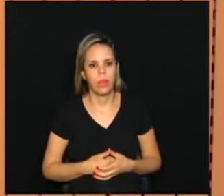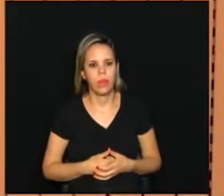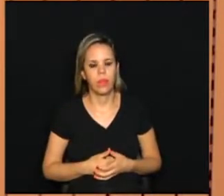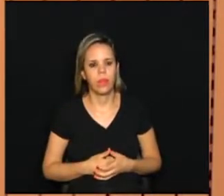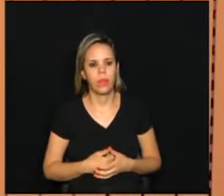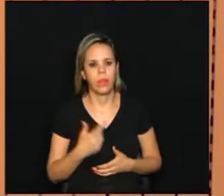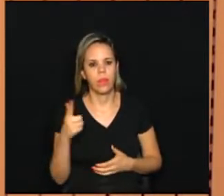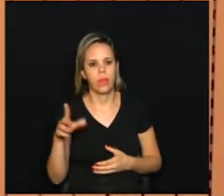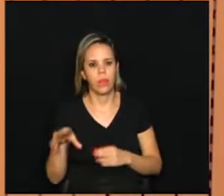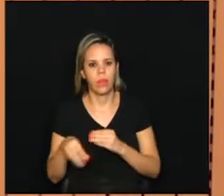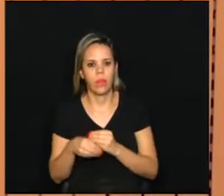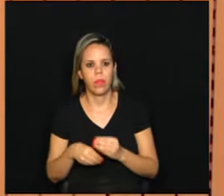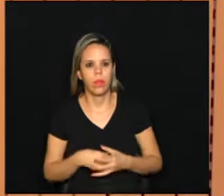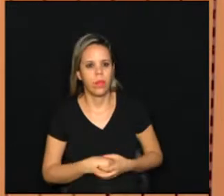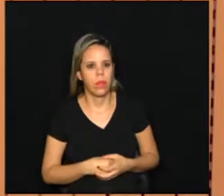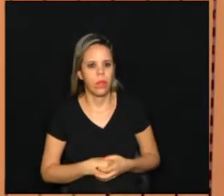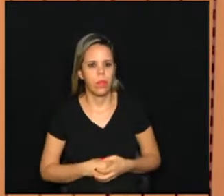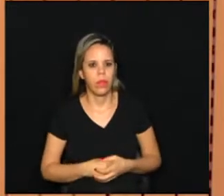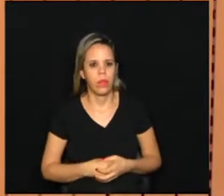outro complemento?